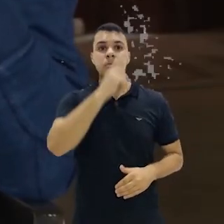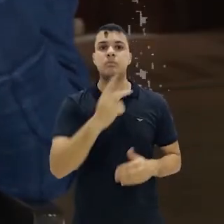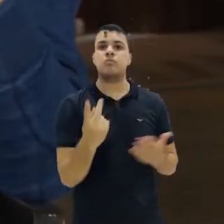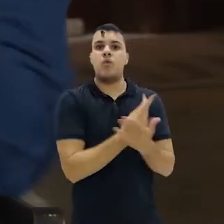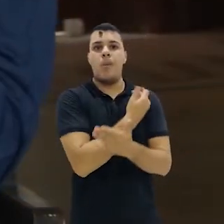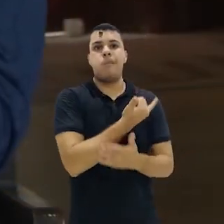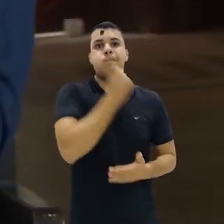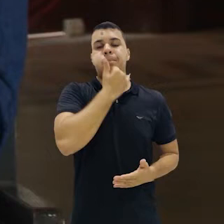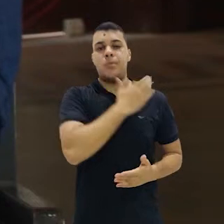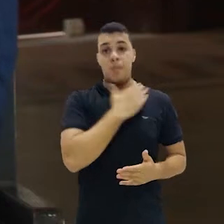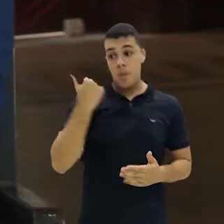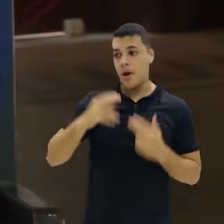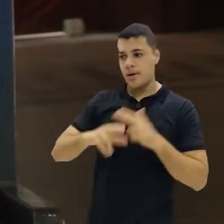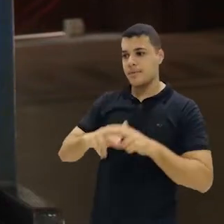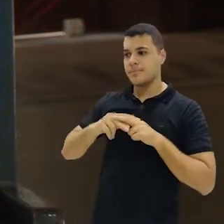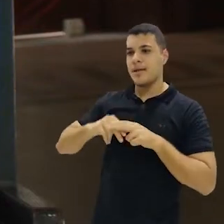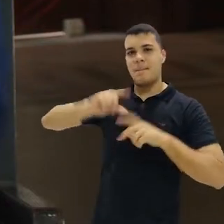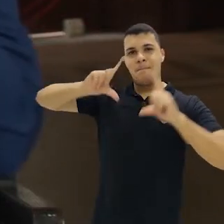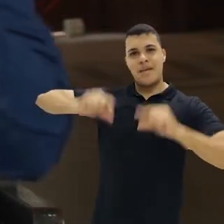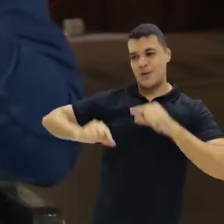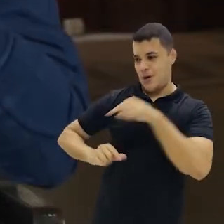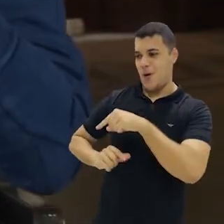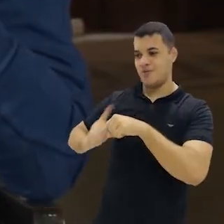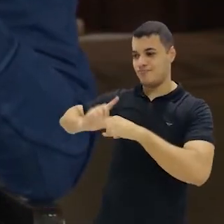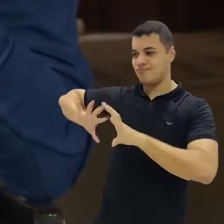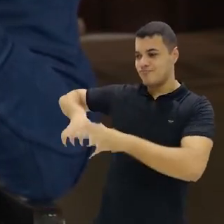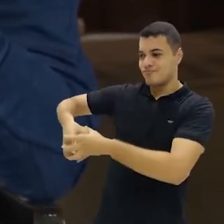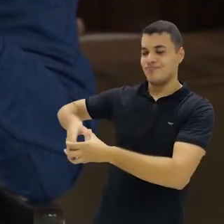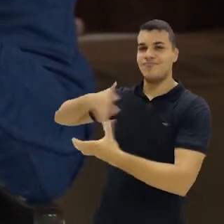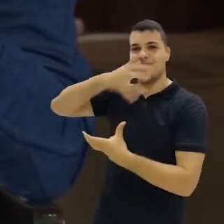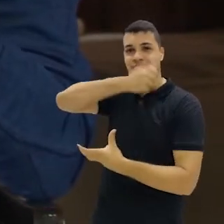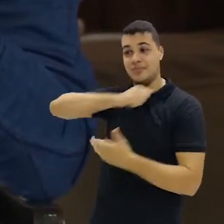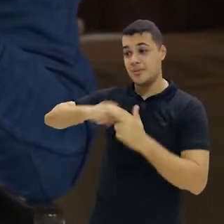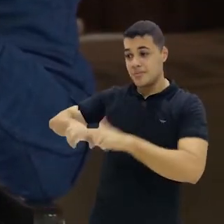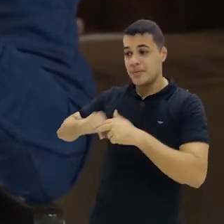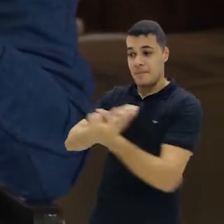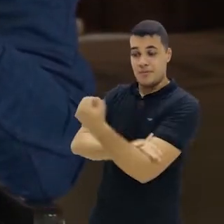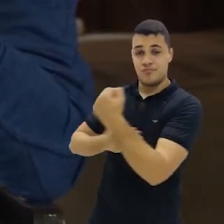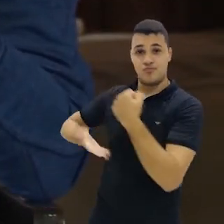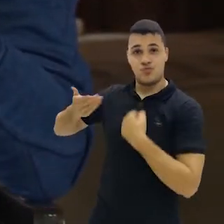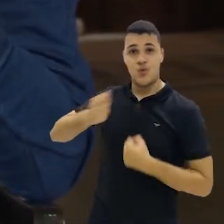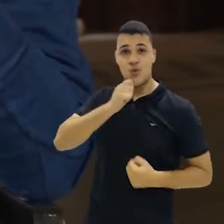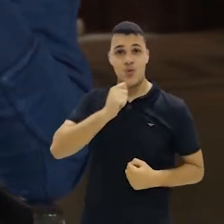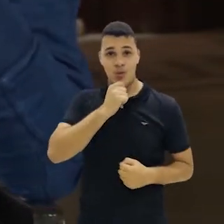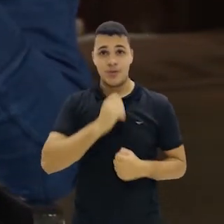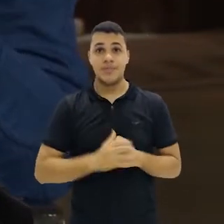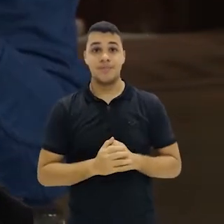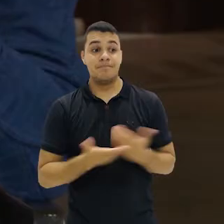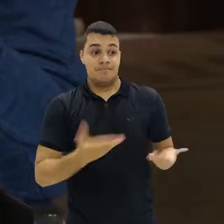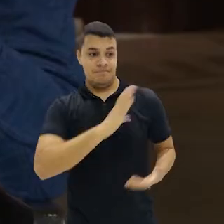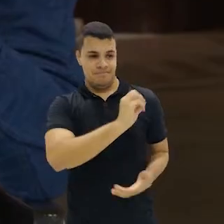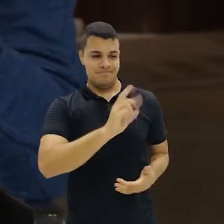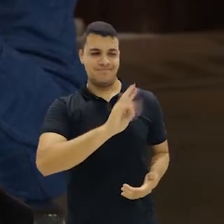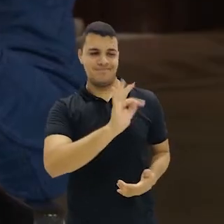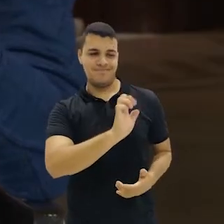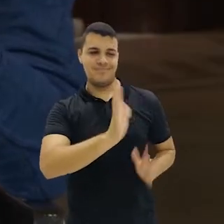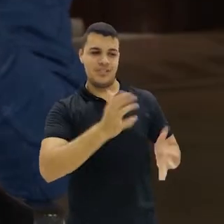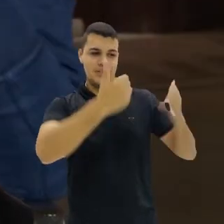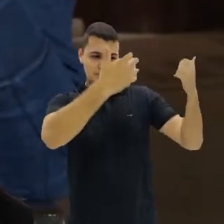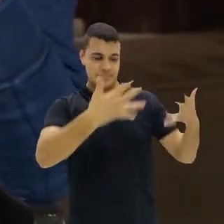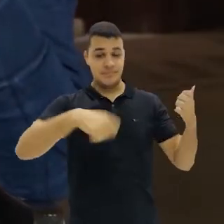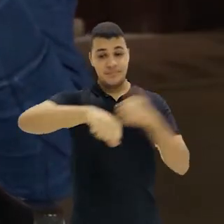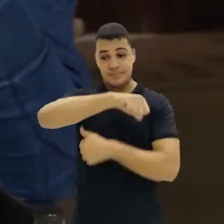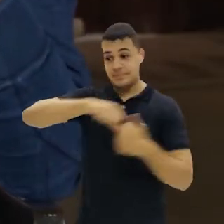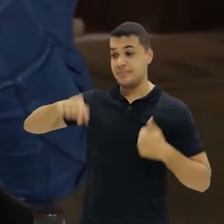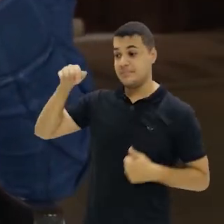Bom, saindo dos estudos de coortes e indo para os estudos chamados de intervenção, a primeira coisa a